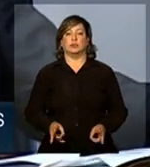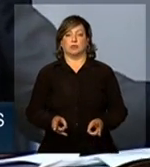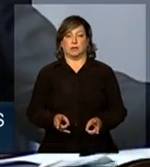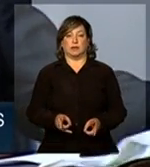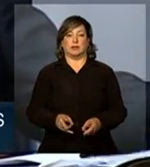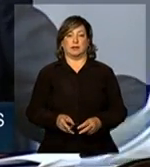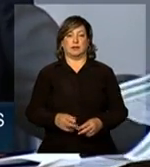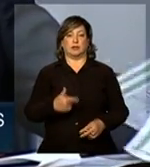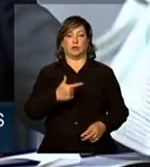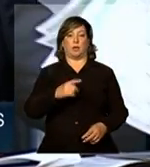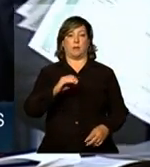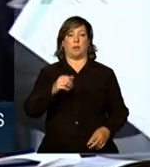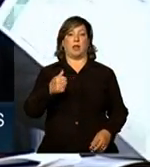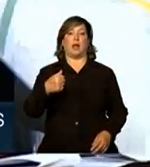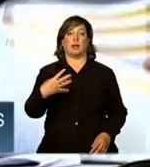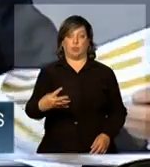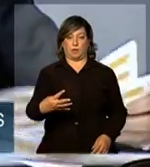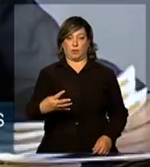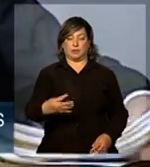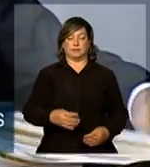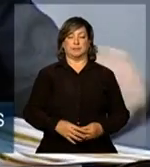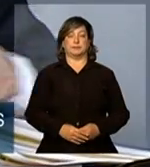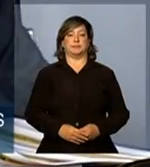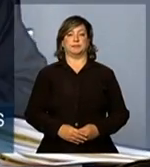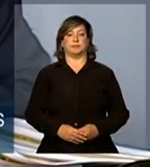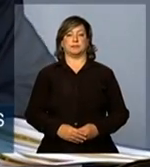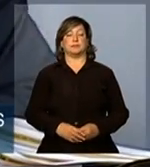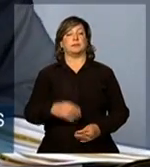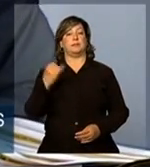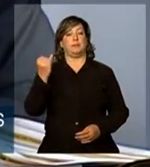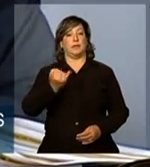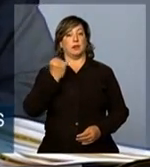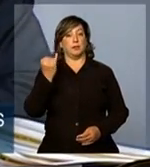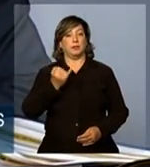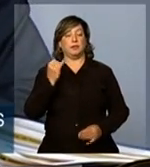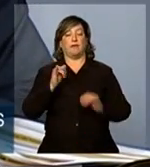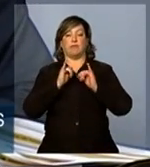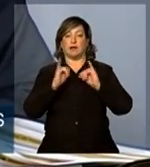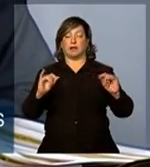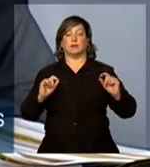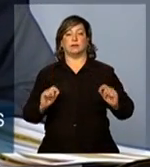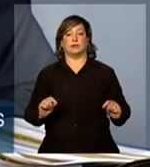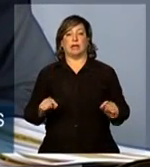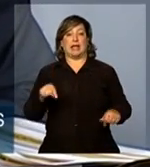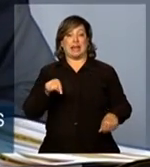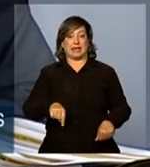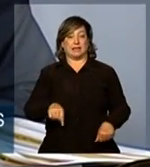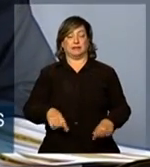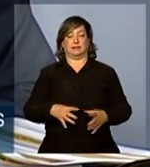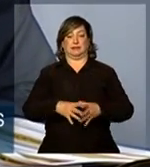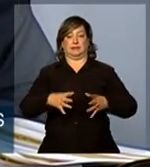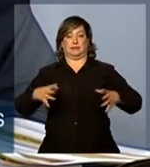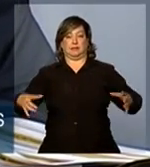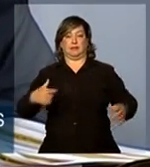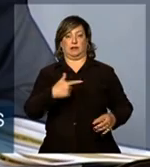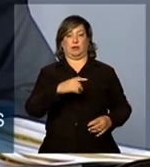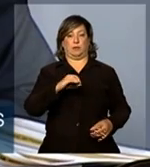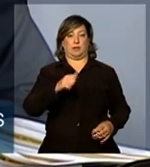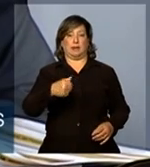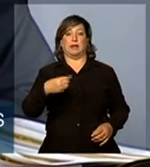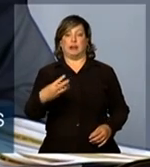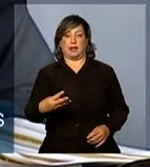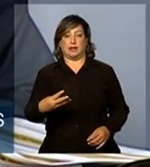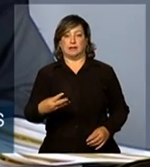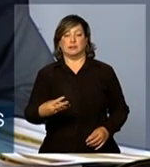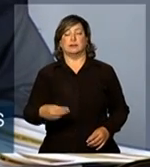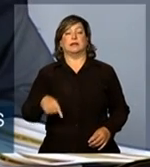em 2014. É importante ressaltar que esse crescimento de 2013,